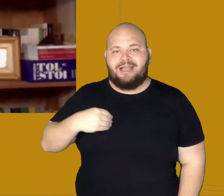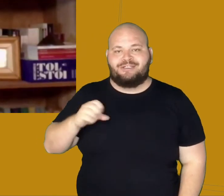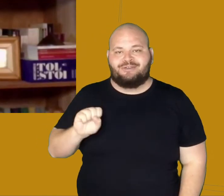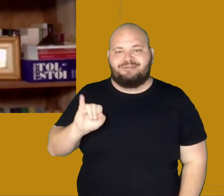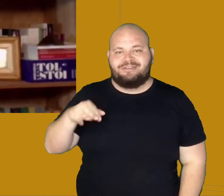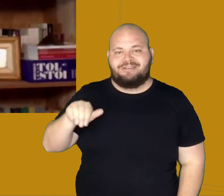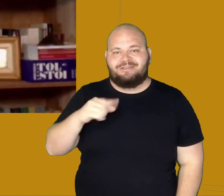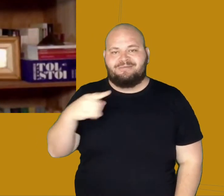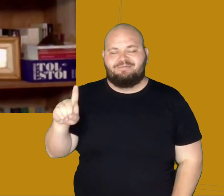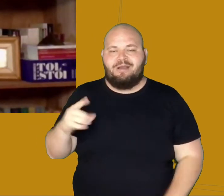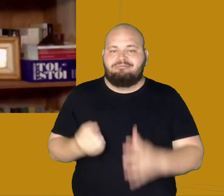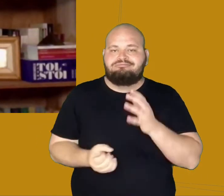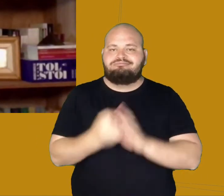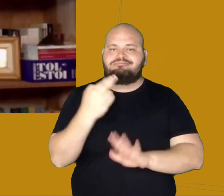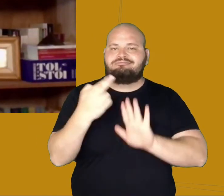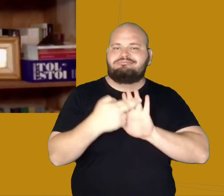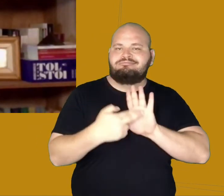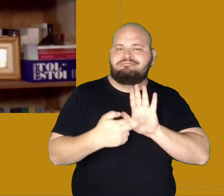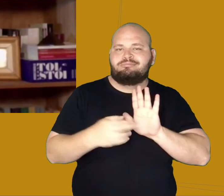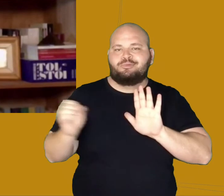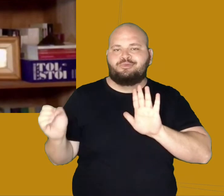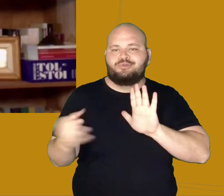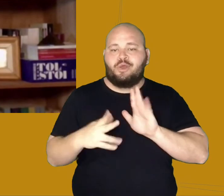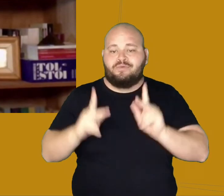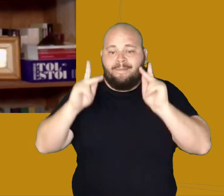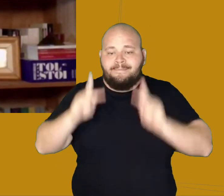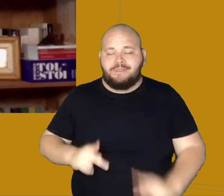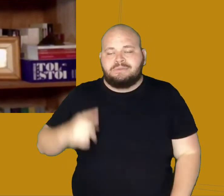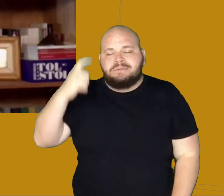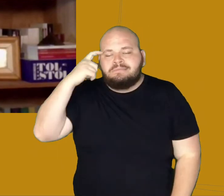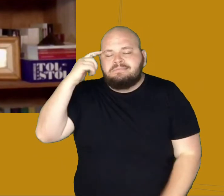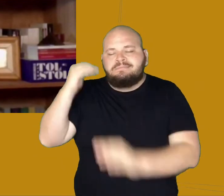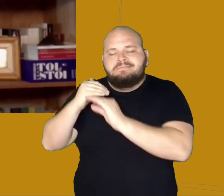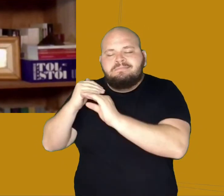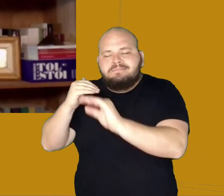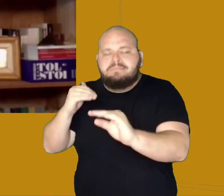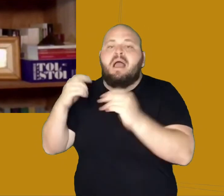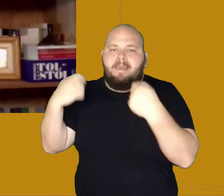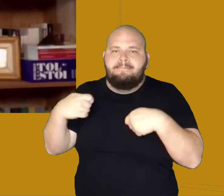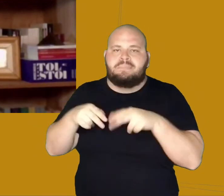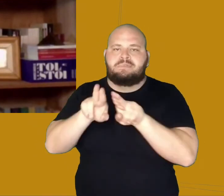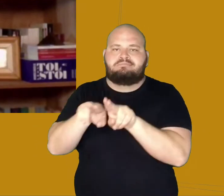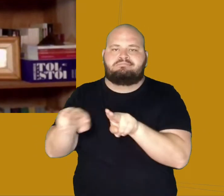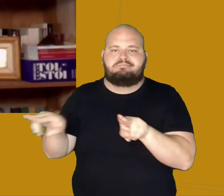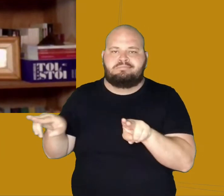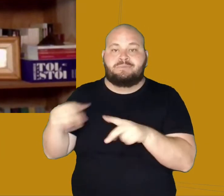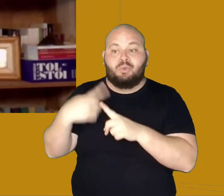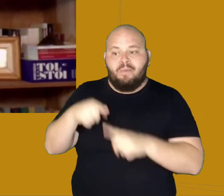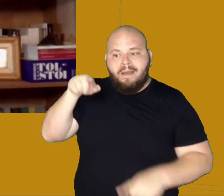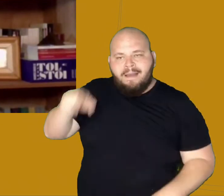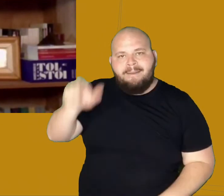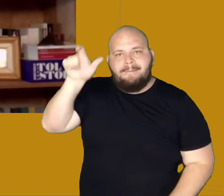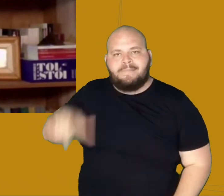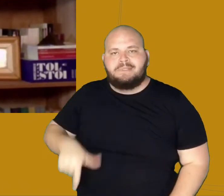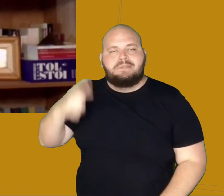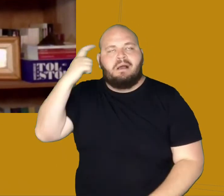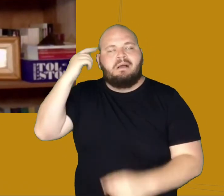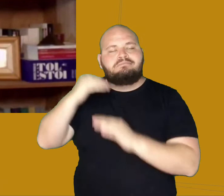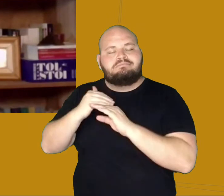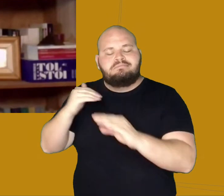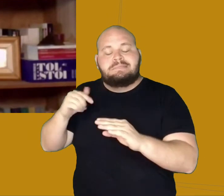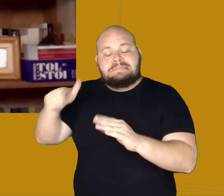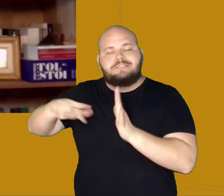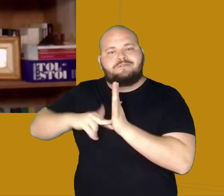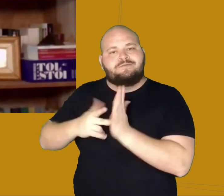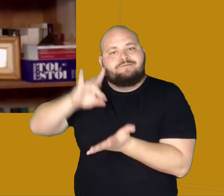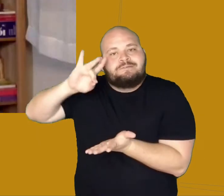a qual as pessoas que apresentem perfeito equilíbrio mental é que devem ser internadas, pois essas são, de fato, as que